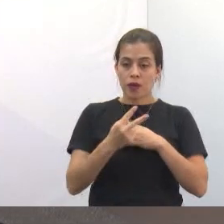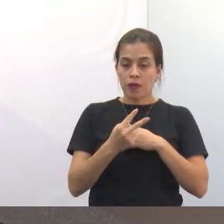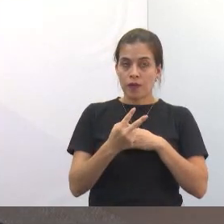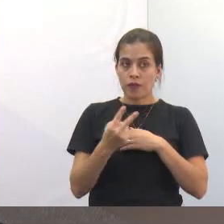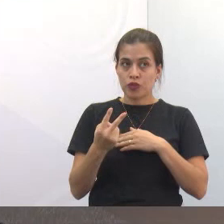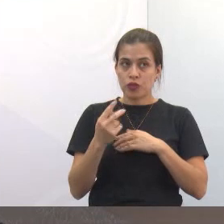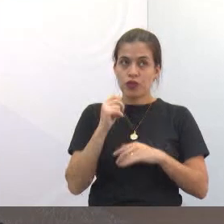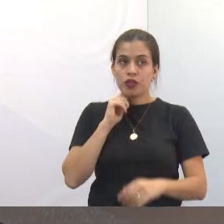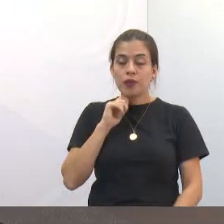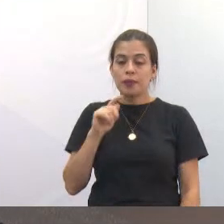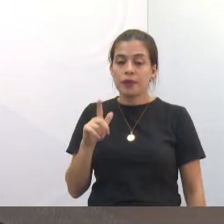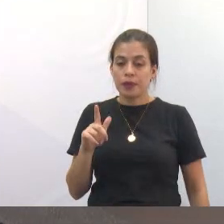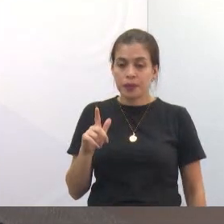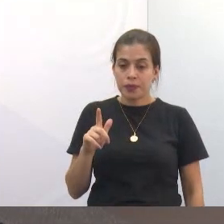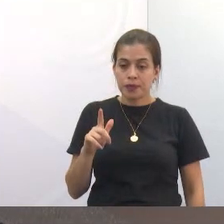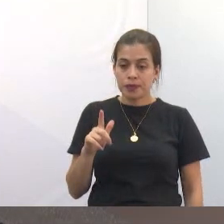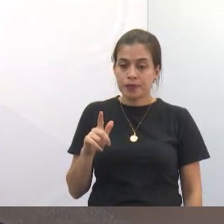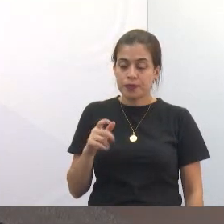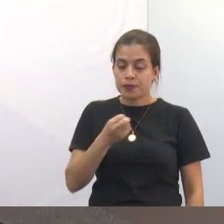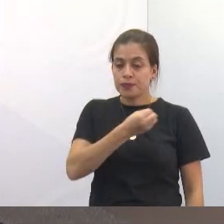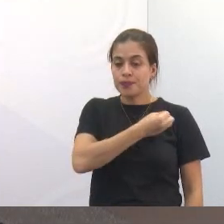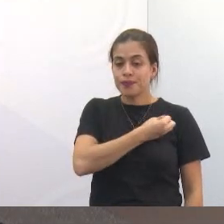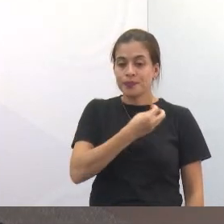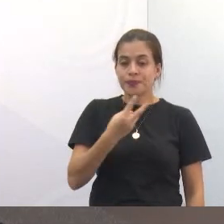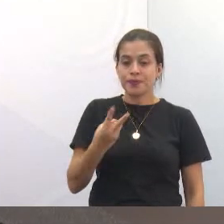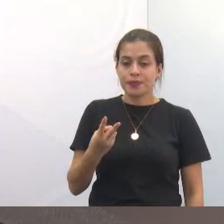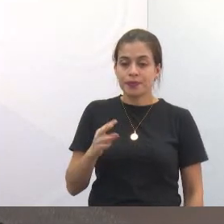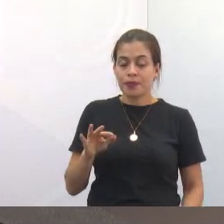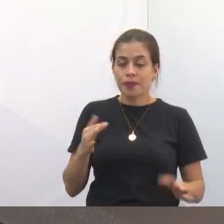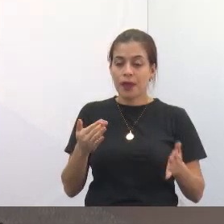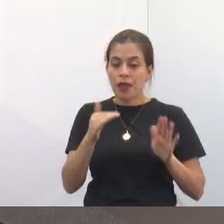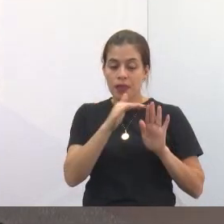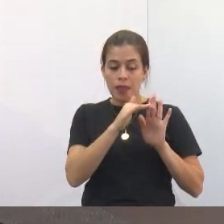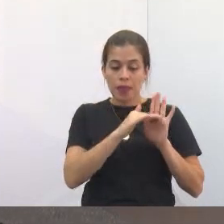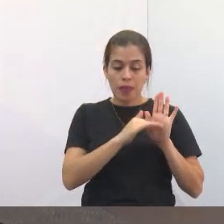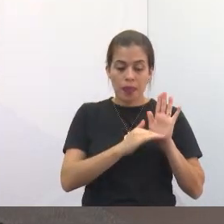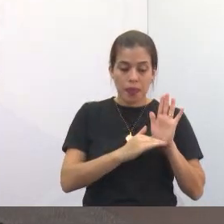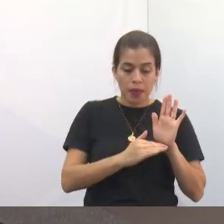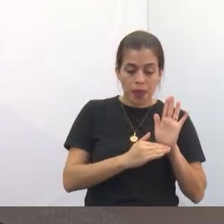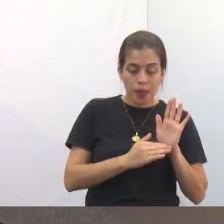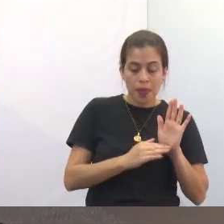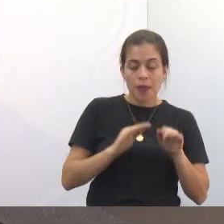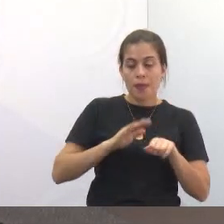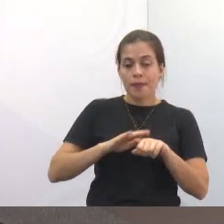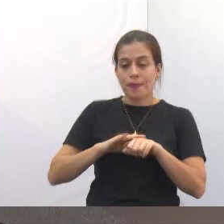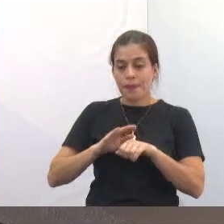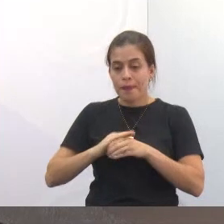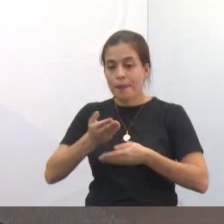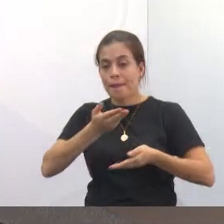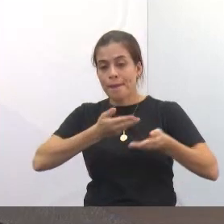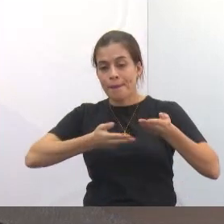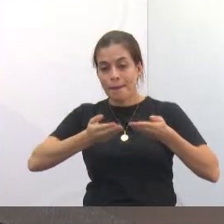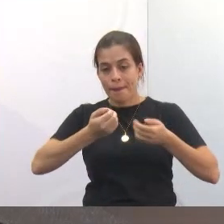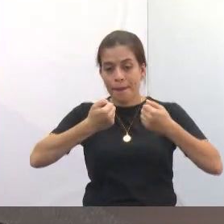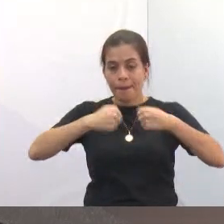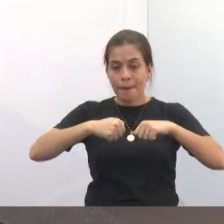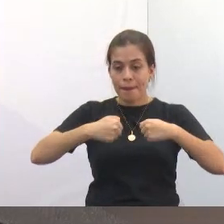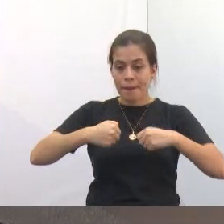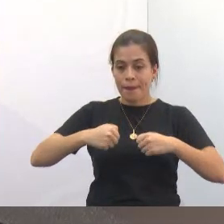Abril. Número 2. Qual o cronograma previsto para a realização das intervenções necessárias no